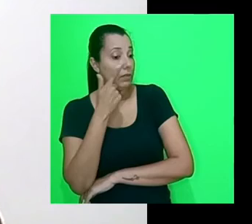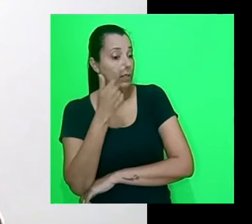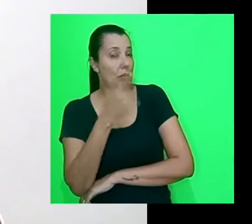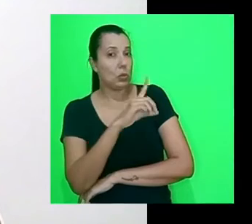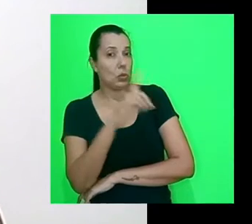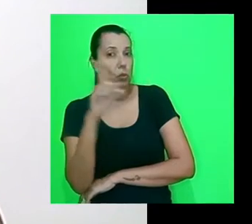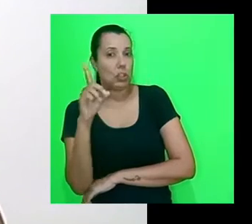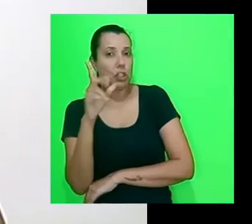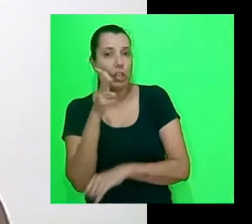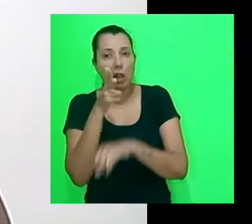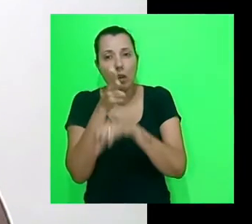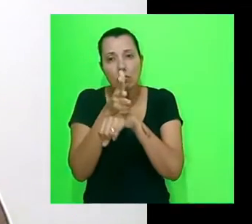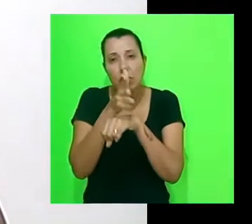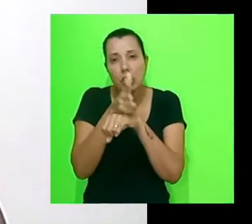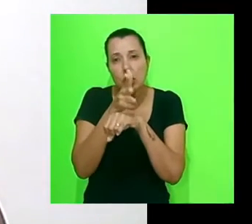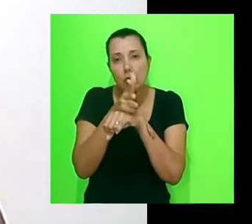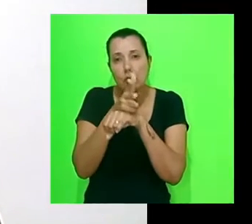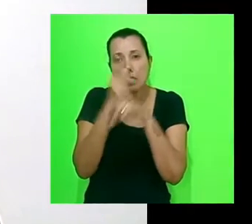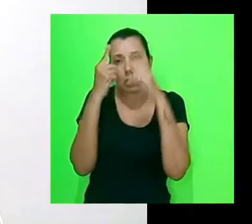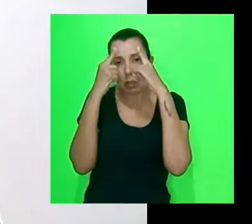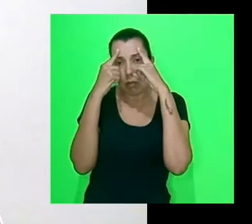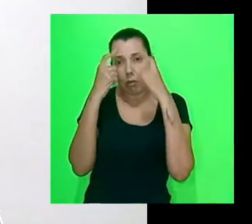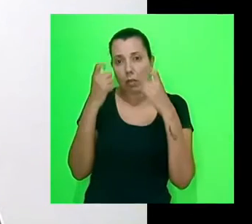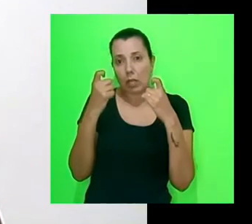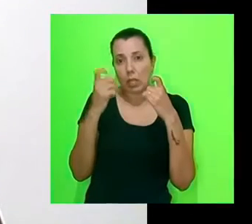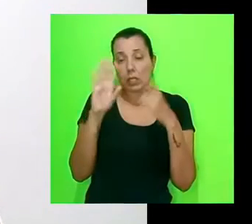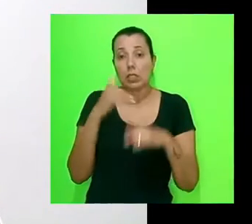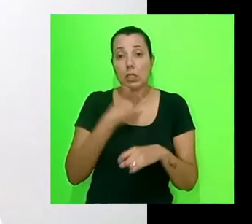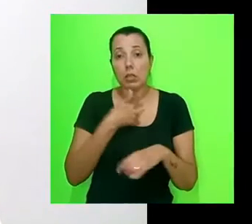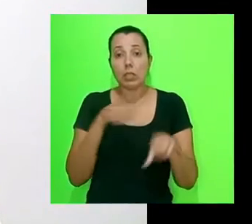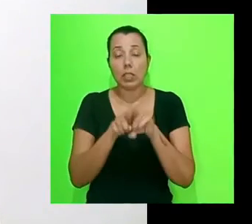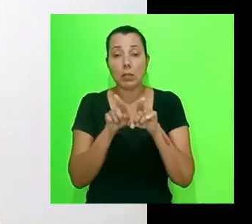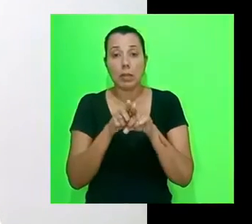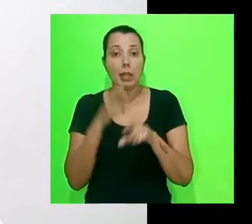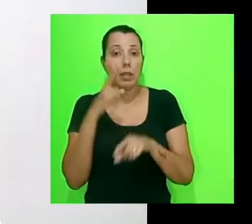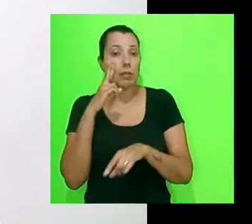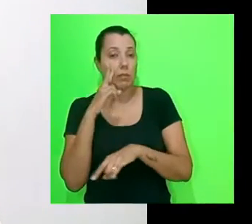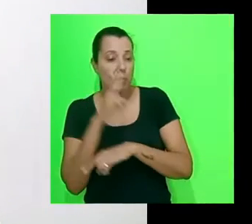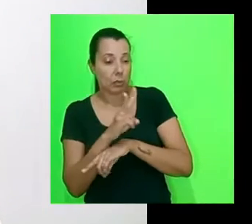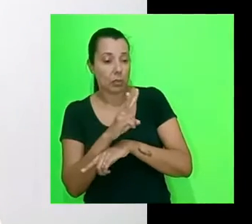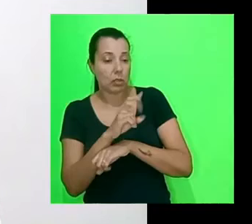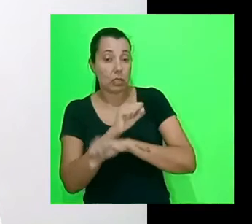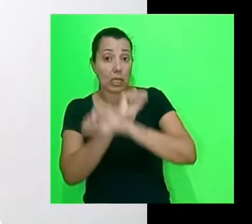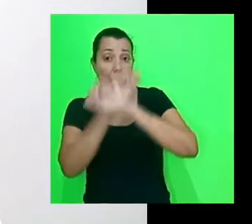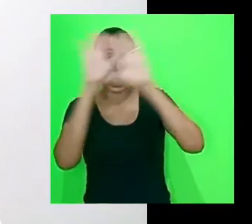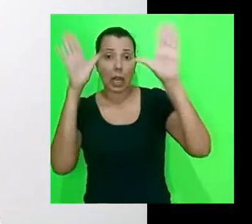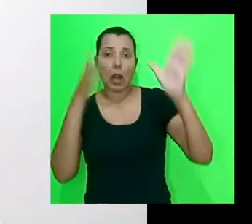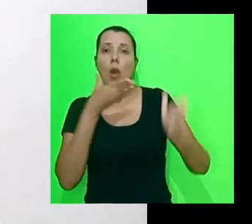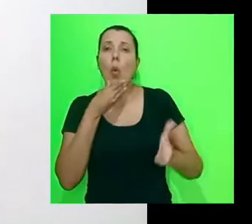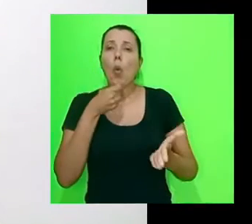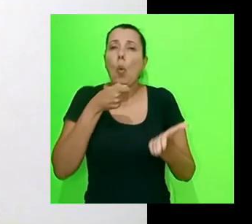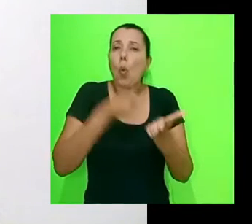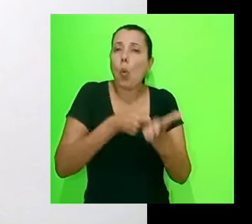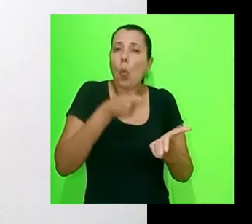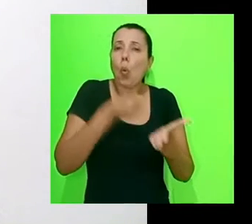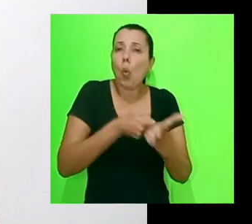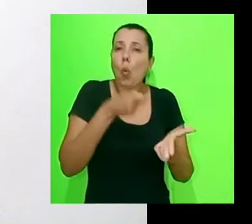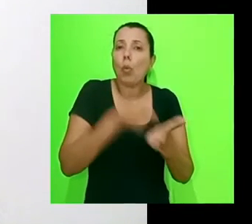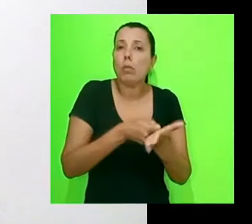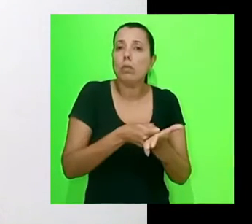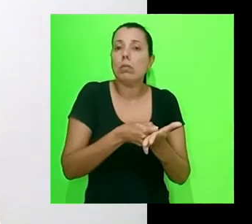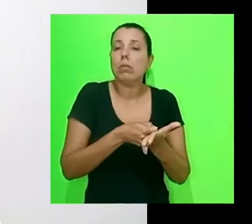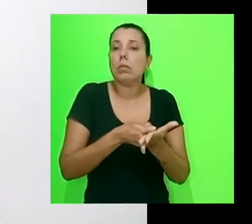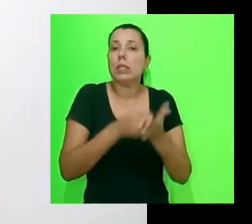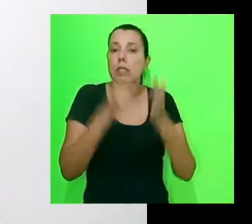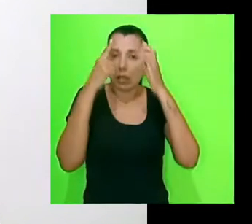mulher. O homem se empoderou para atacar as enfermeiras que estavam ali